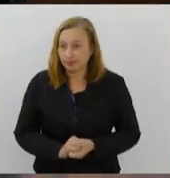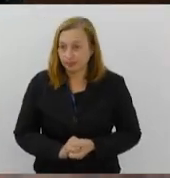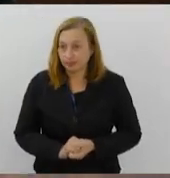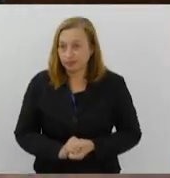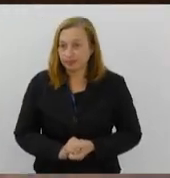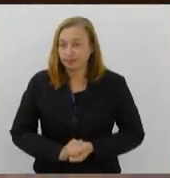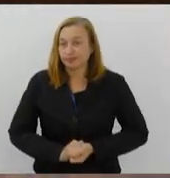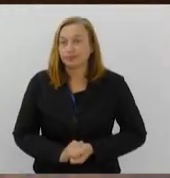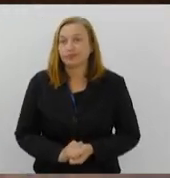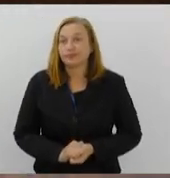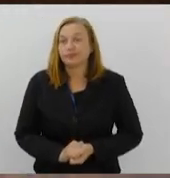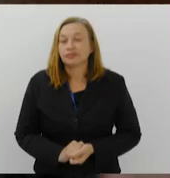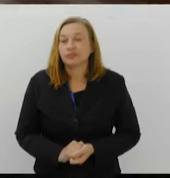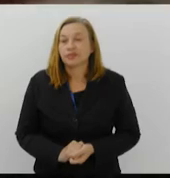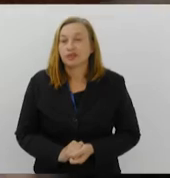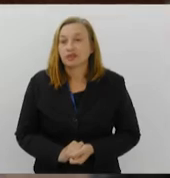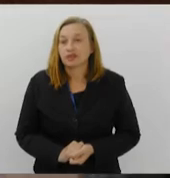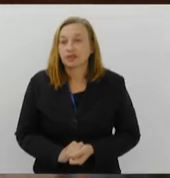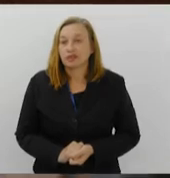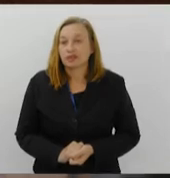pública.